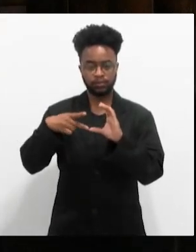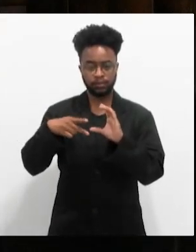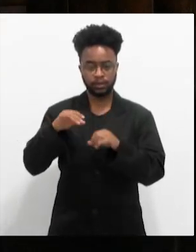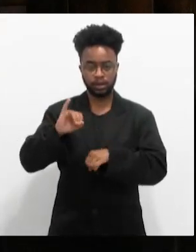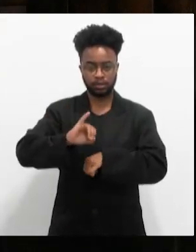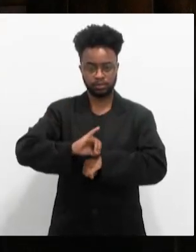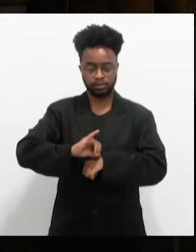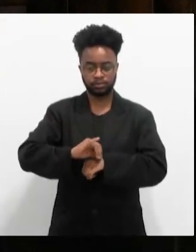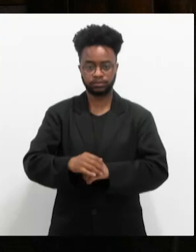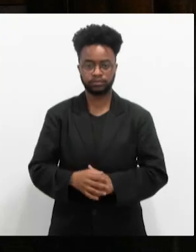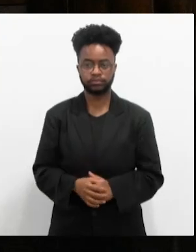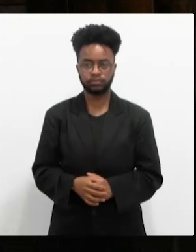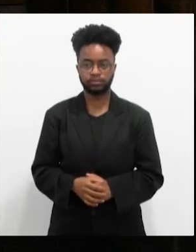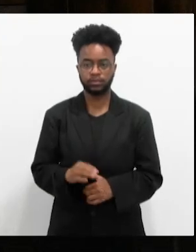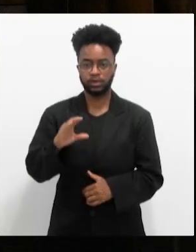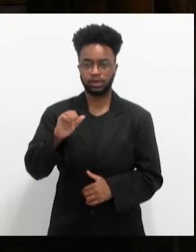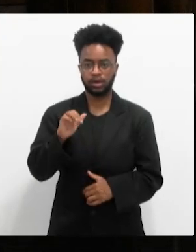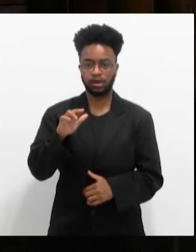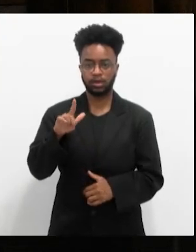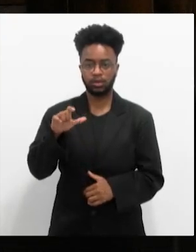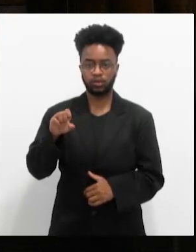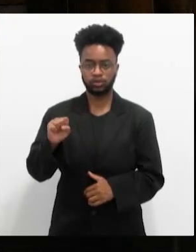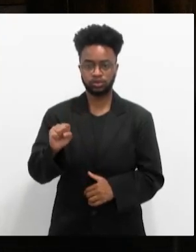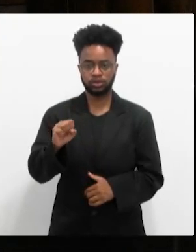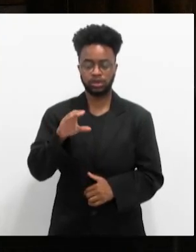capital, Carlos Caiado.